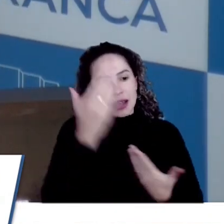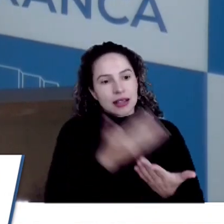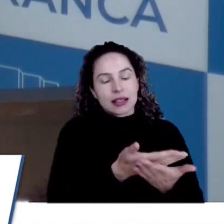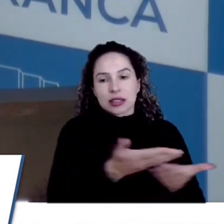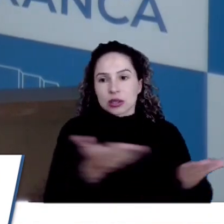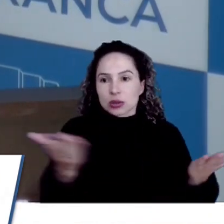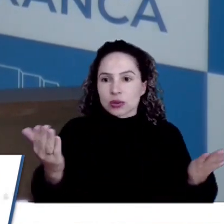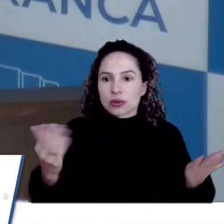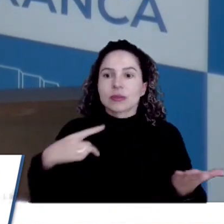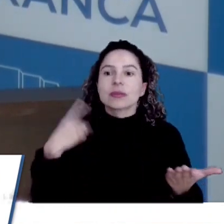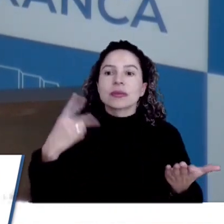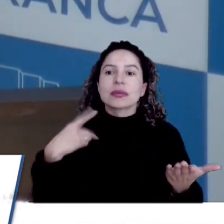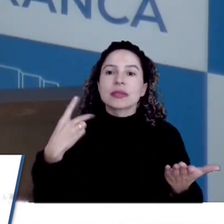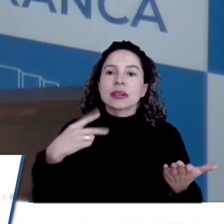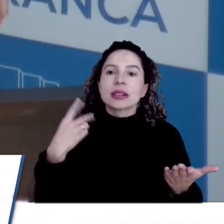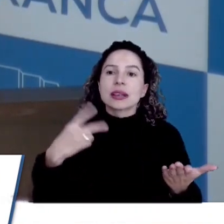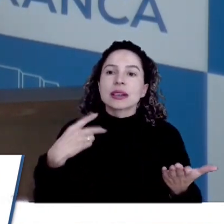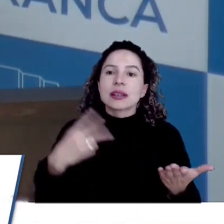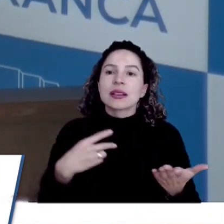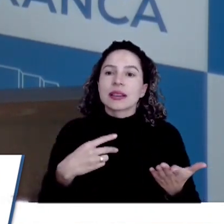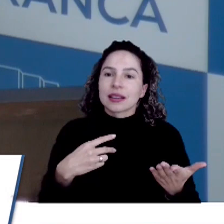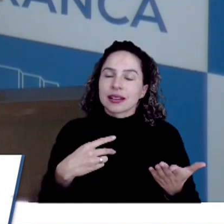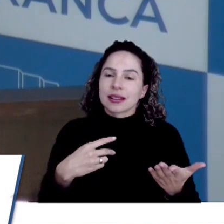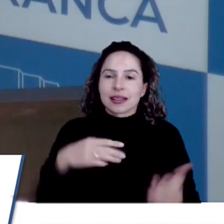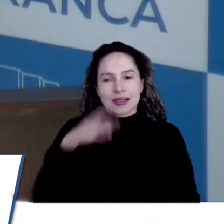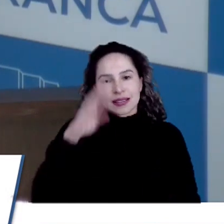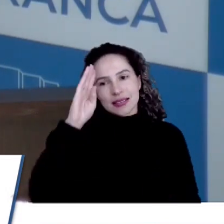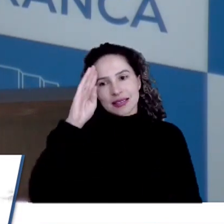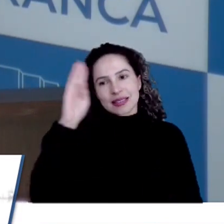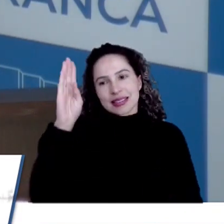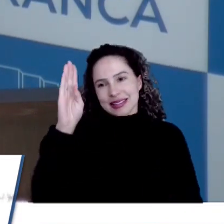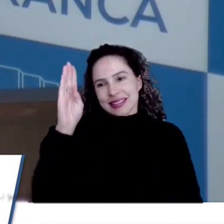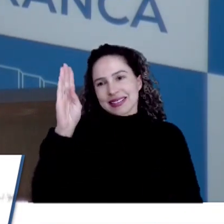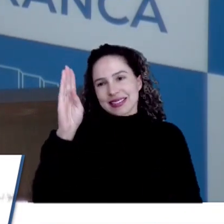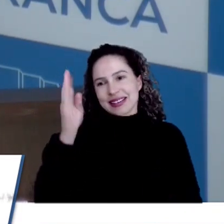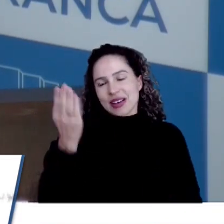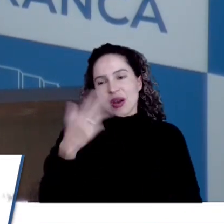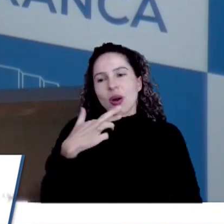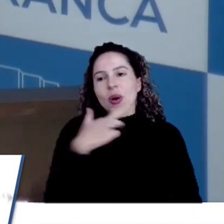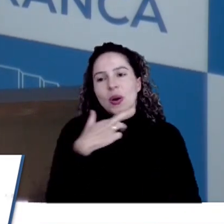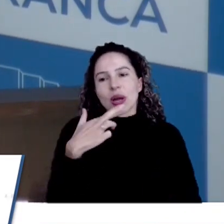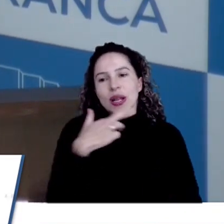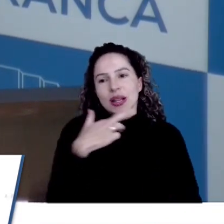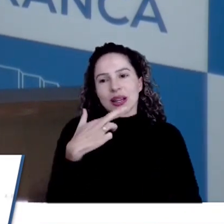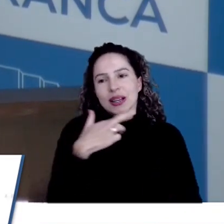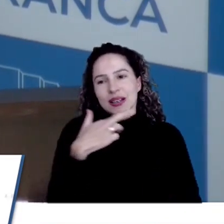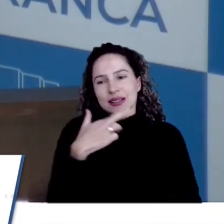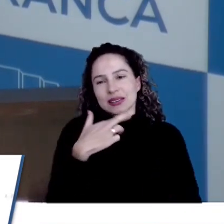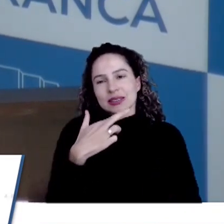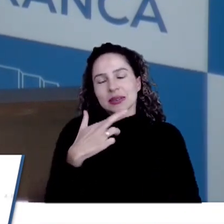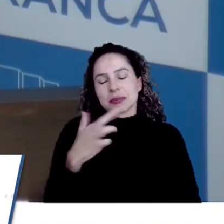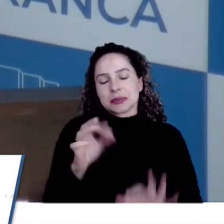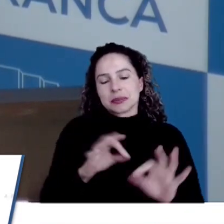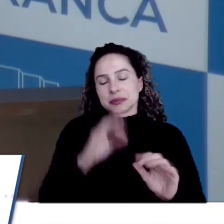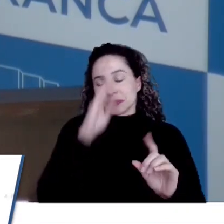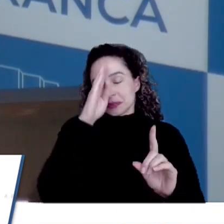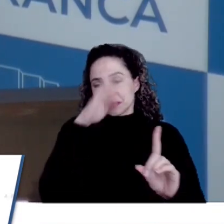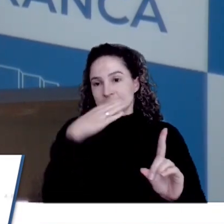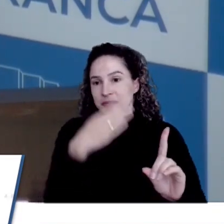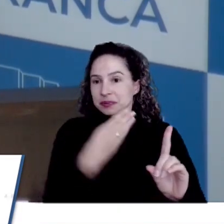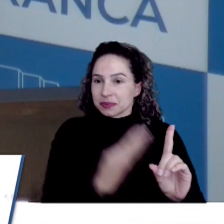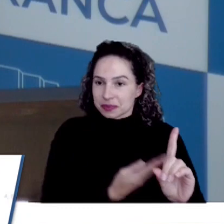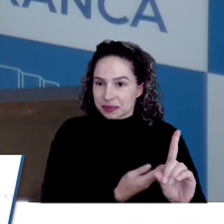vereadores, em especial ao Ronaldo, por essa homenagem,